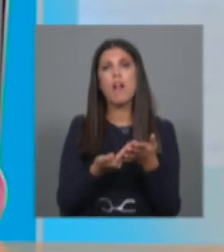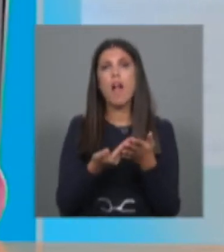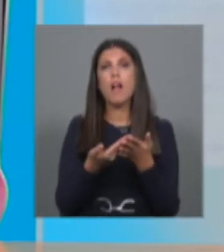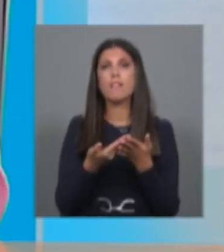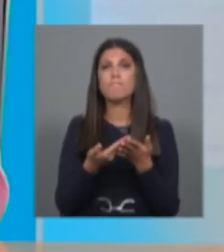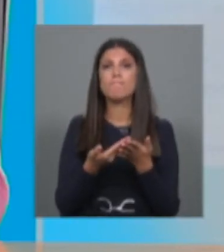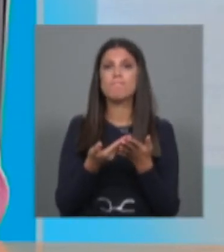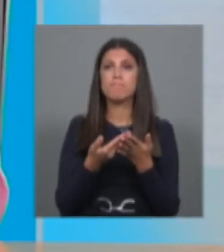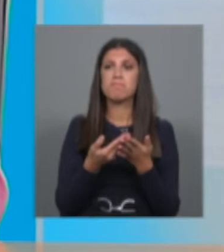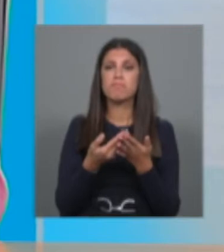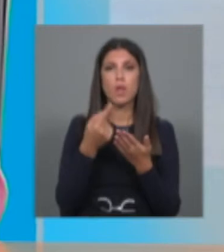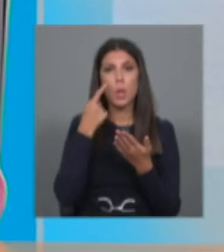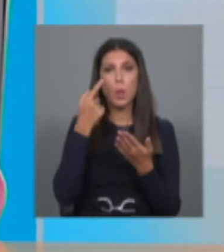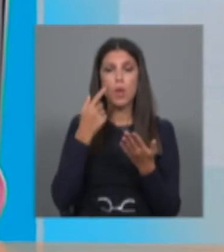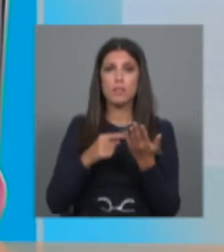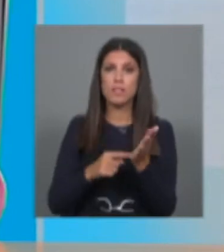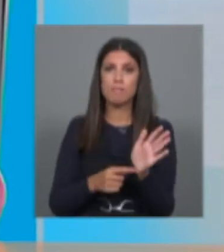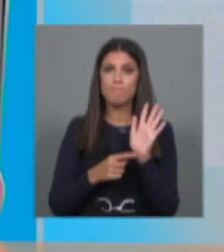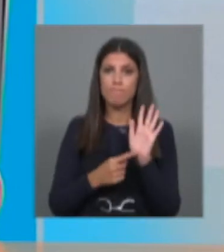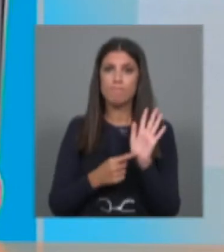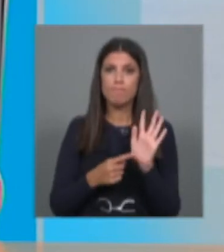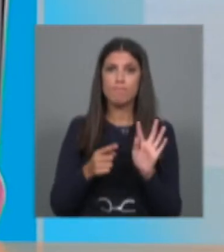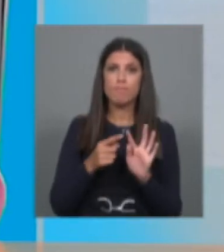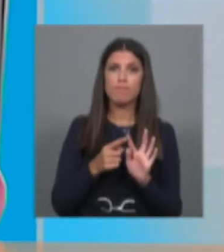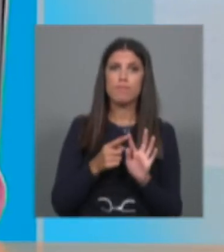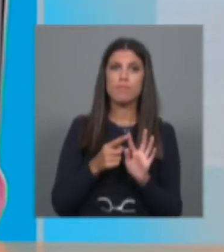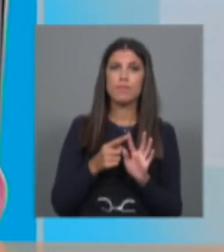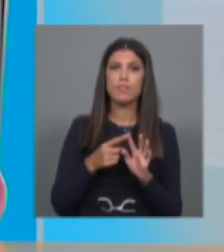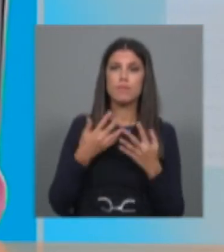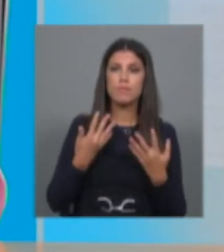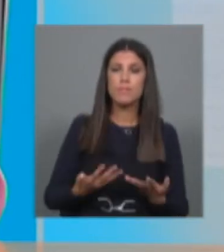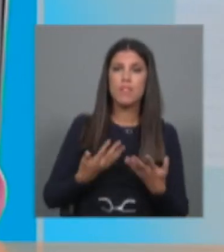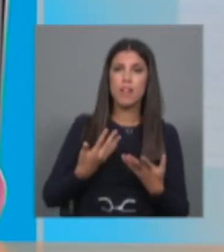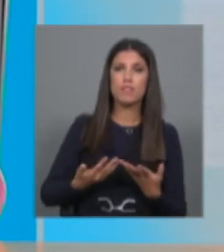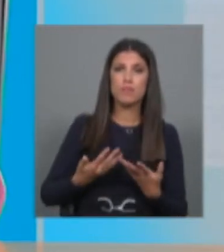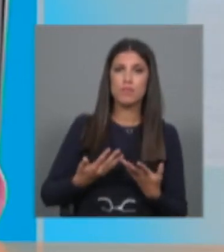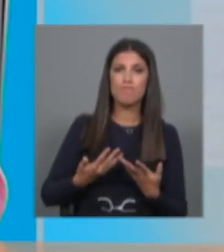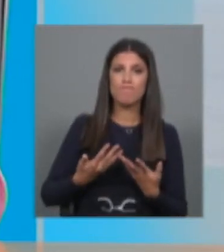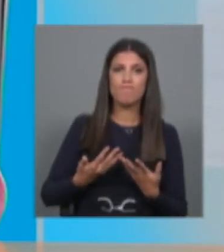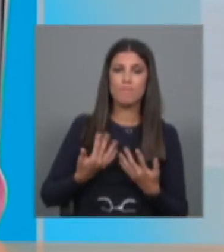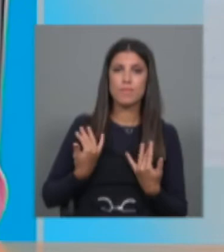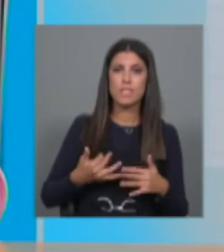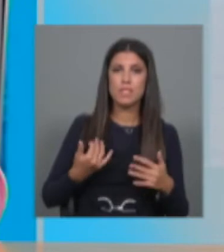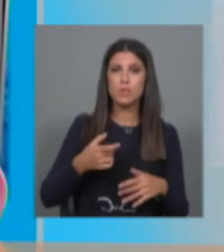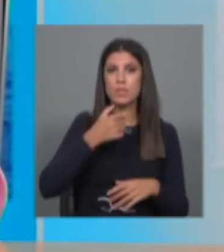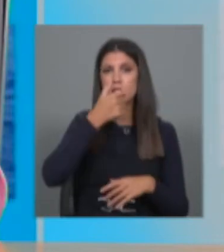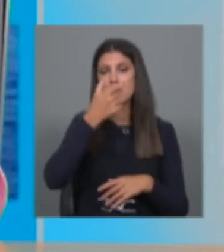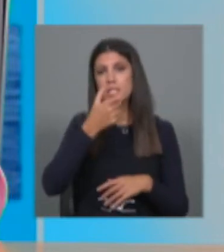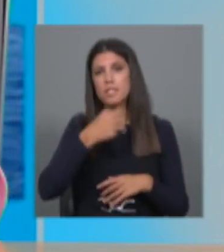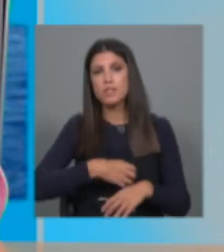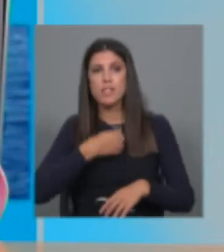um reflexo muito pesado no sentimento de fragilidade que todos aqueles